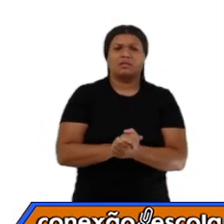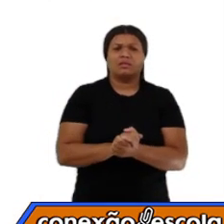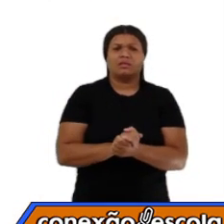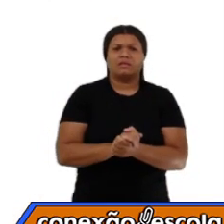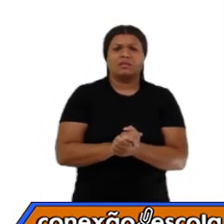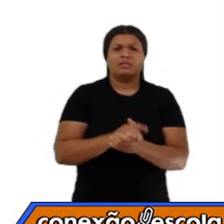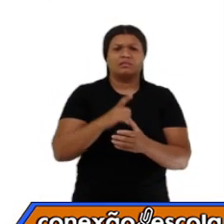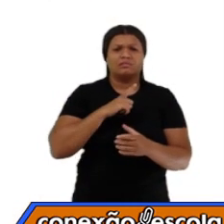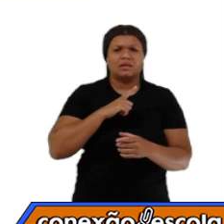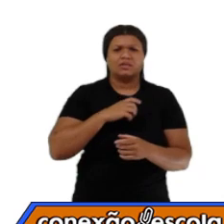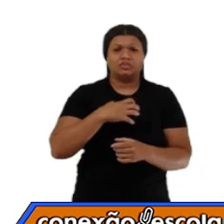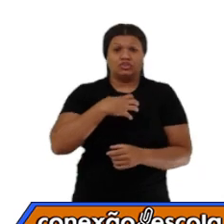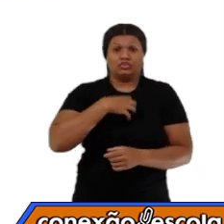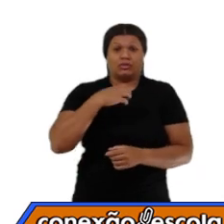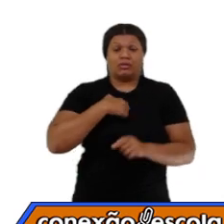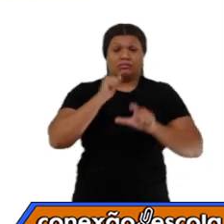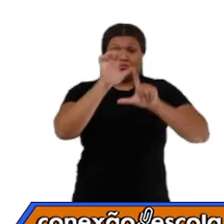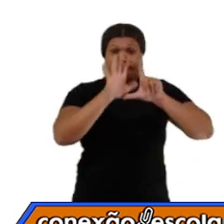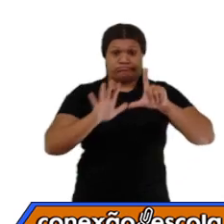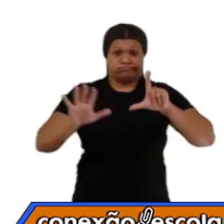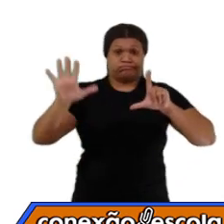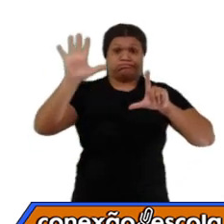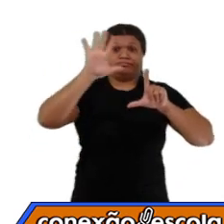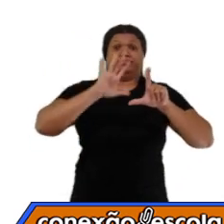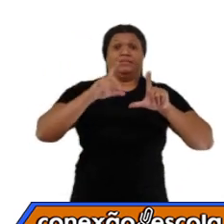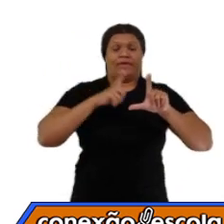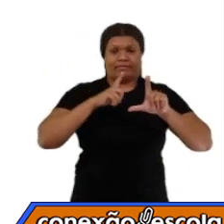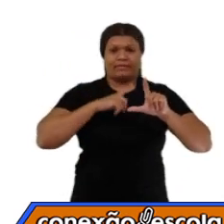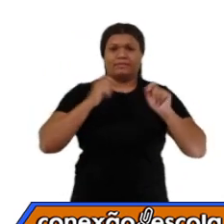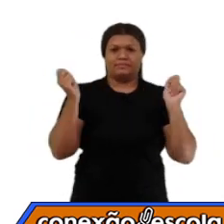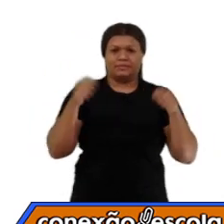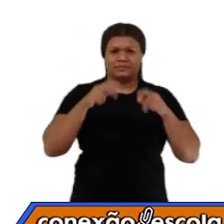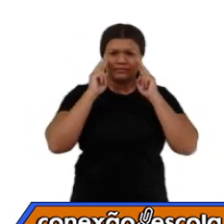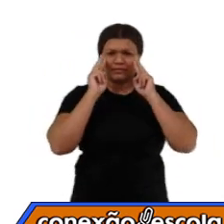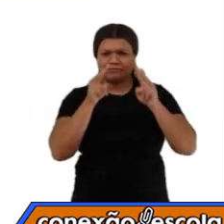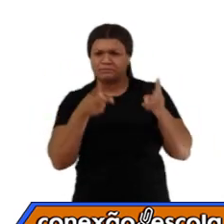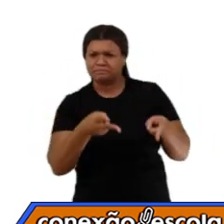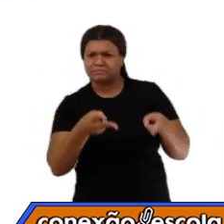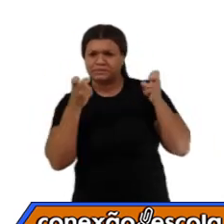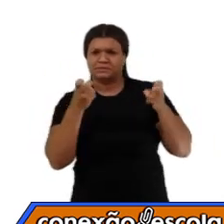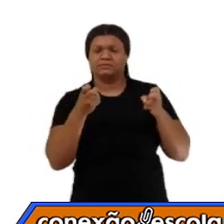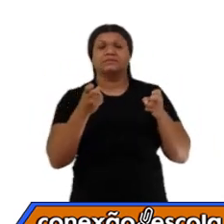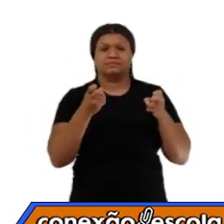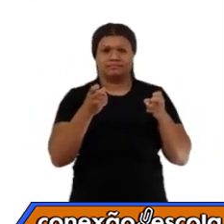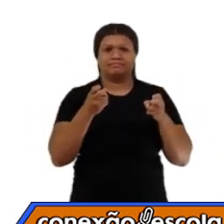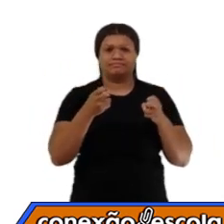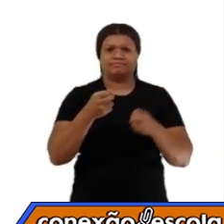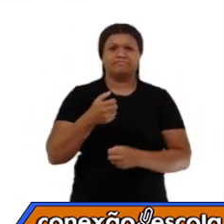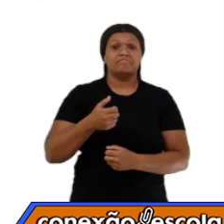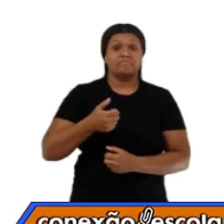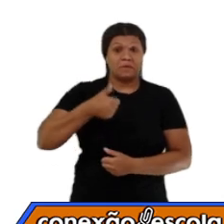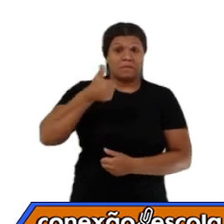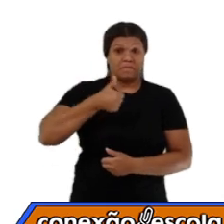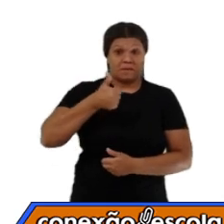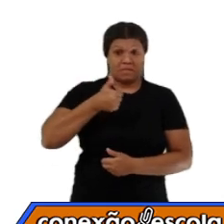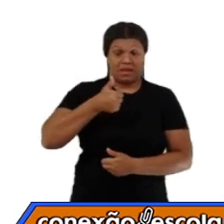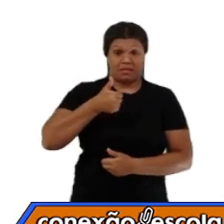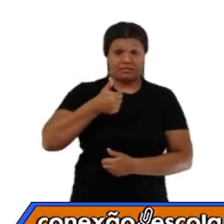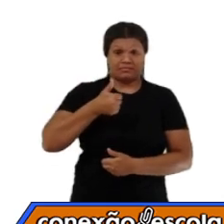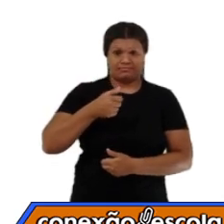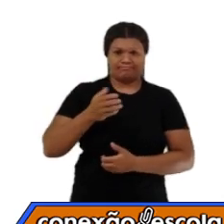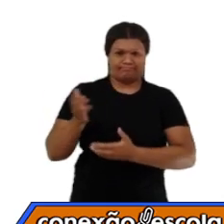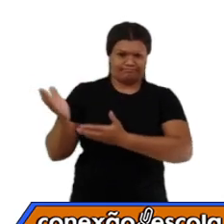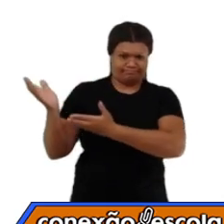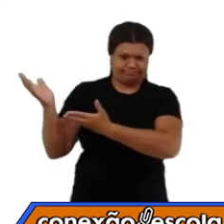a linguagem não verbal presente no texto. Como vocês podem ver, no primeiro cartaz,